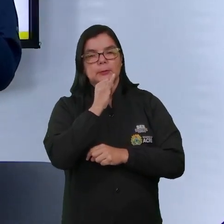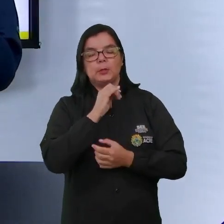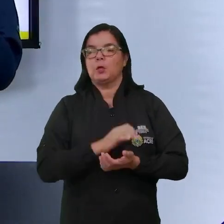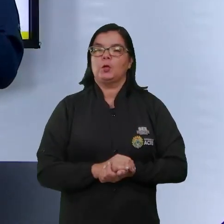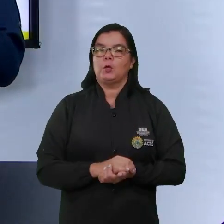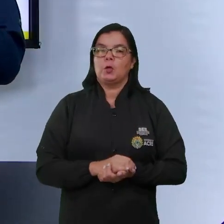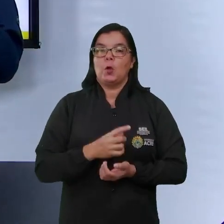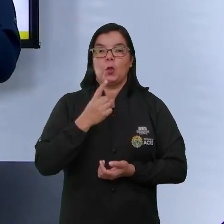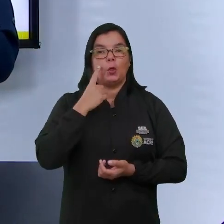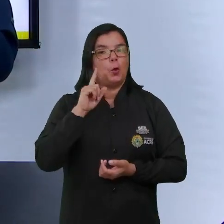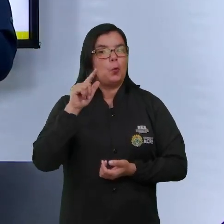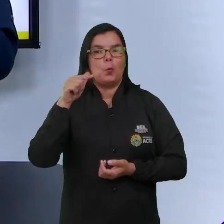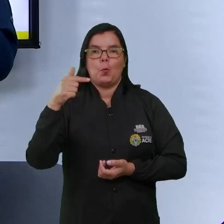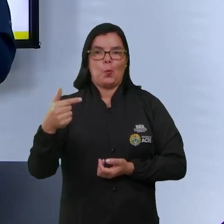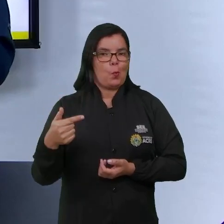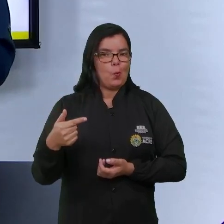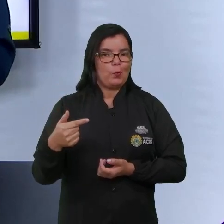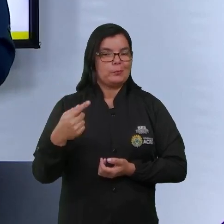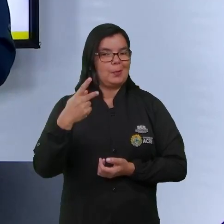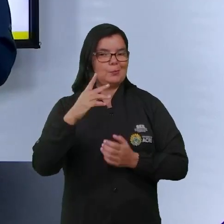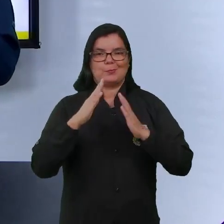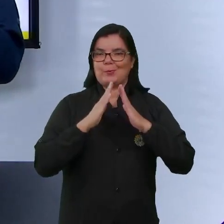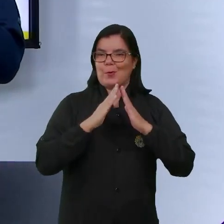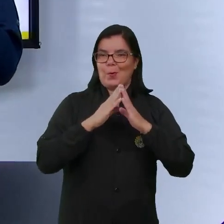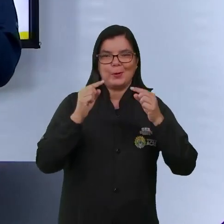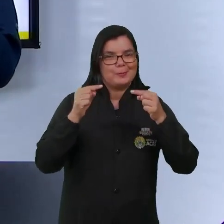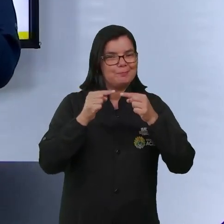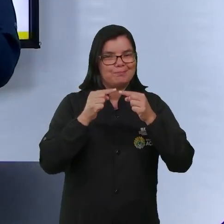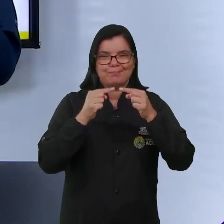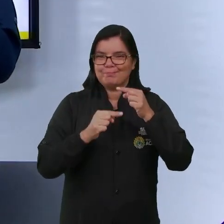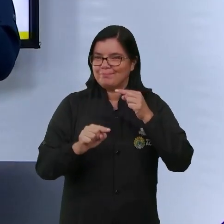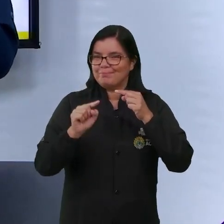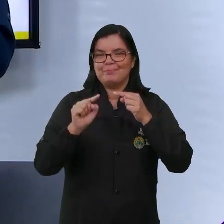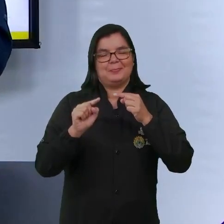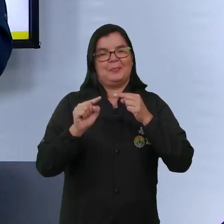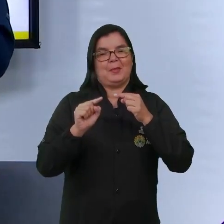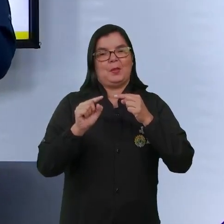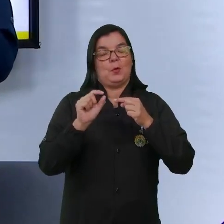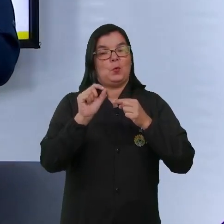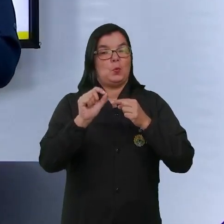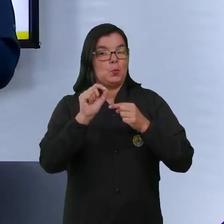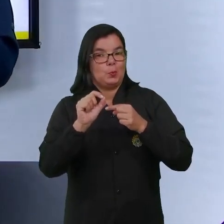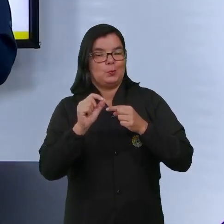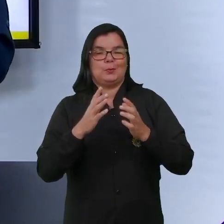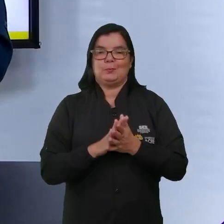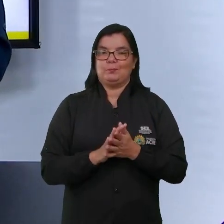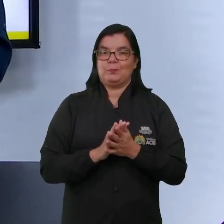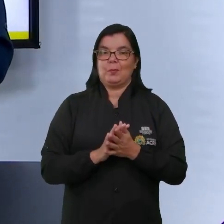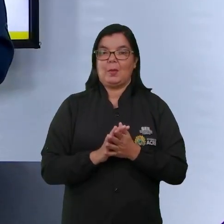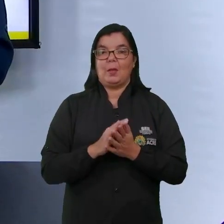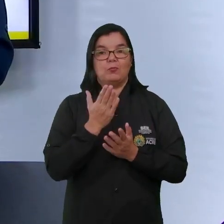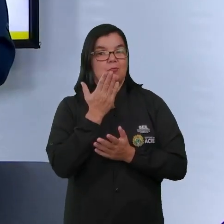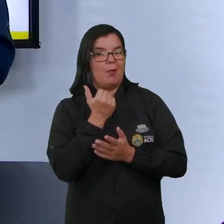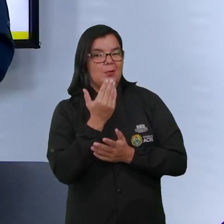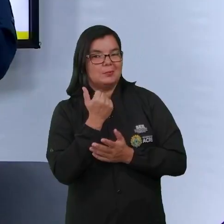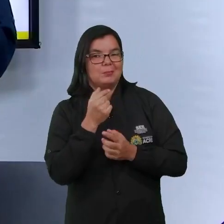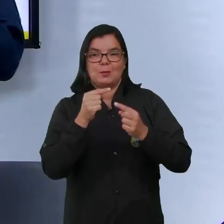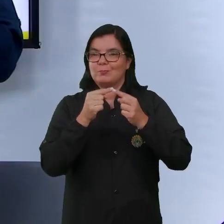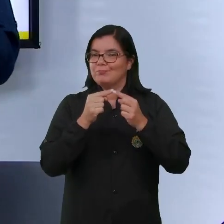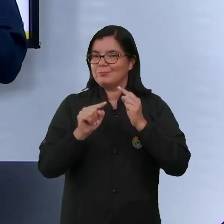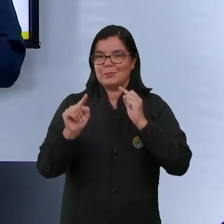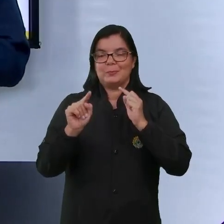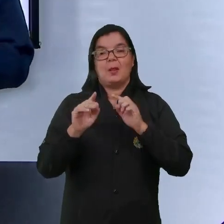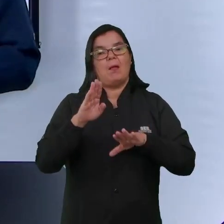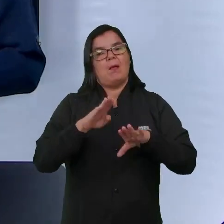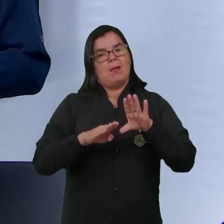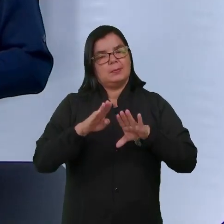não dialoga com o padrão da sua casa, não dialoga com o seu padrão de alimentação. E aí,